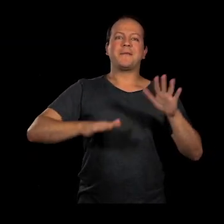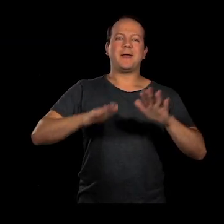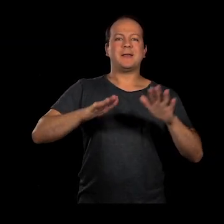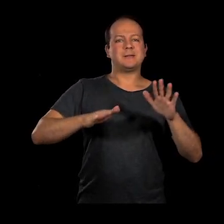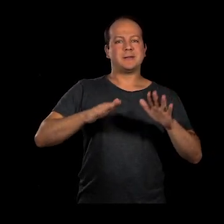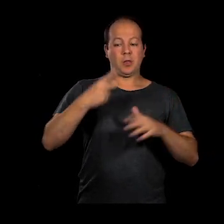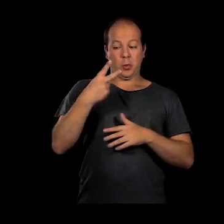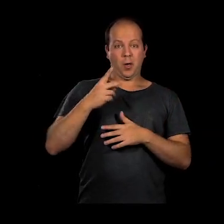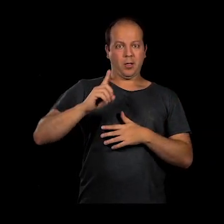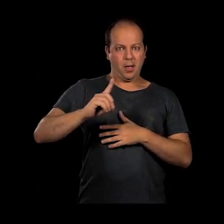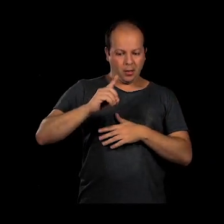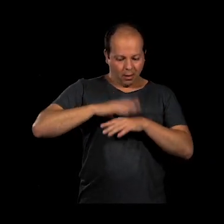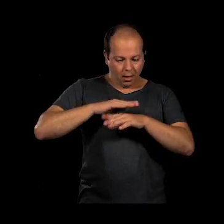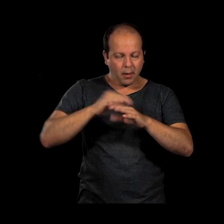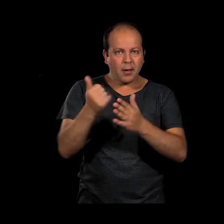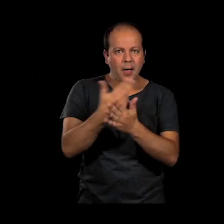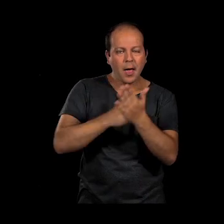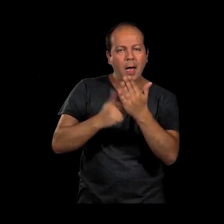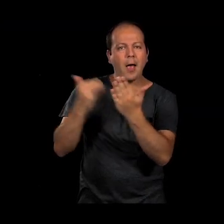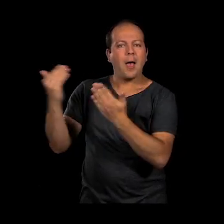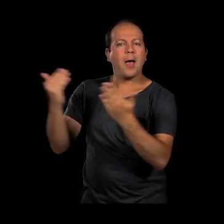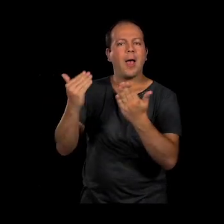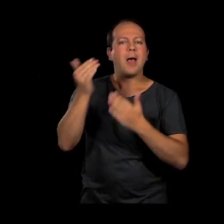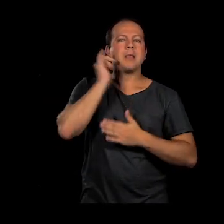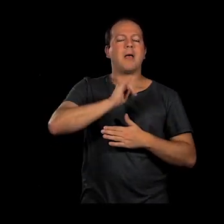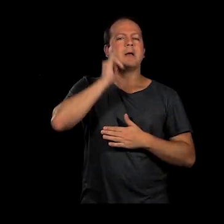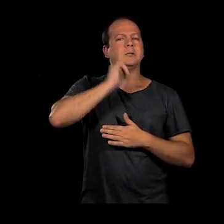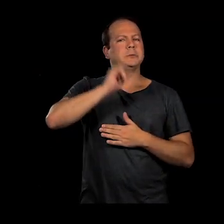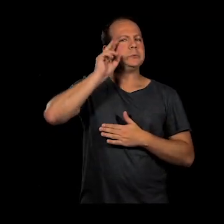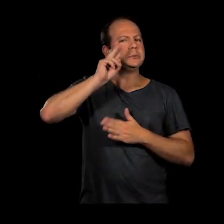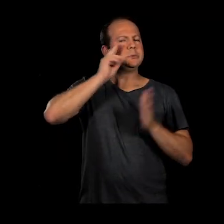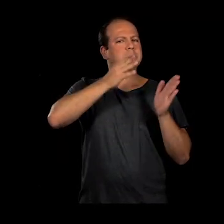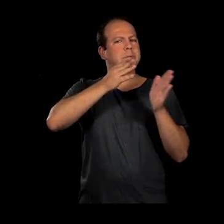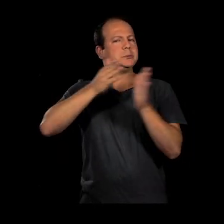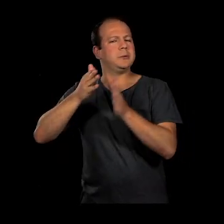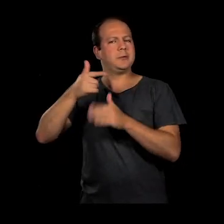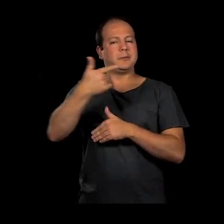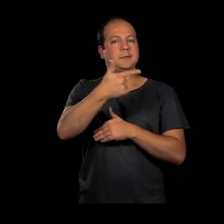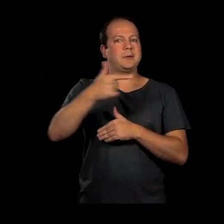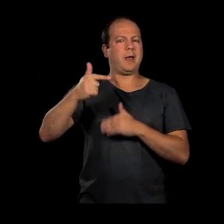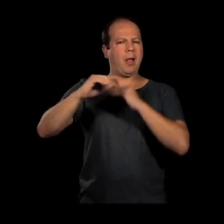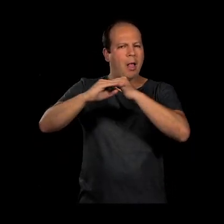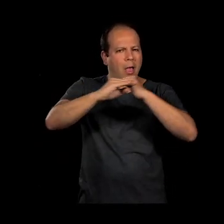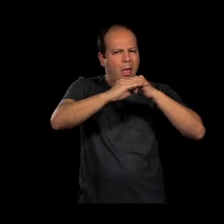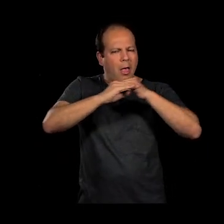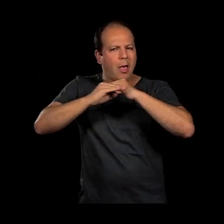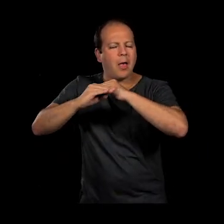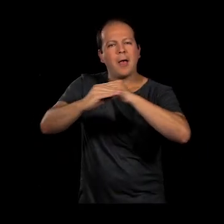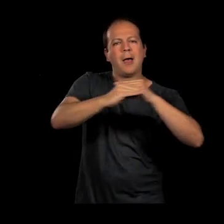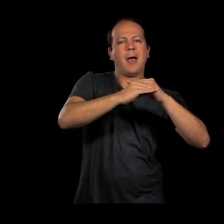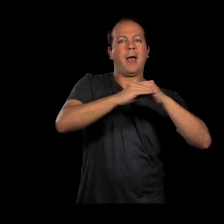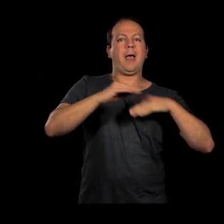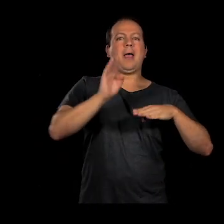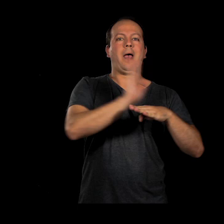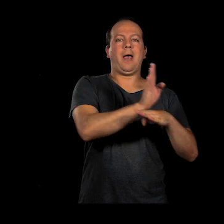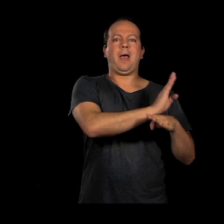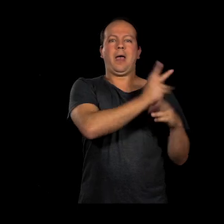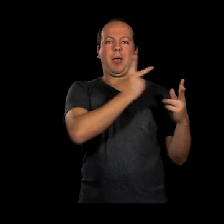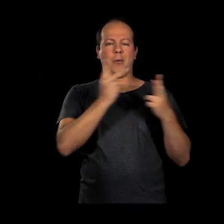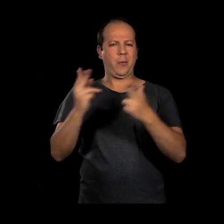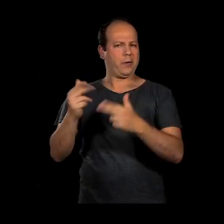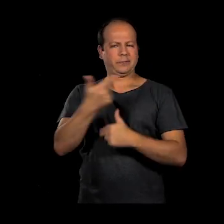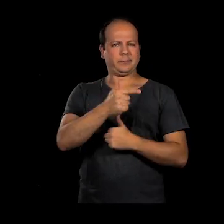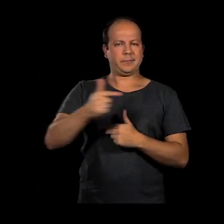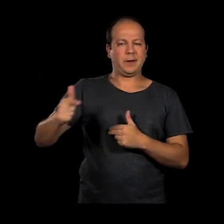principalmente o 2D, você cria um universo paralelo, né? Não tem uma narrativa tão estruturada, cinematograficamente